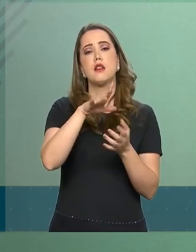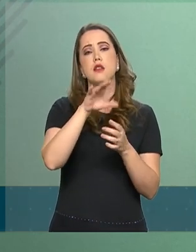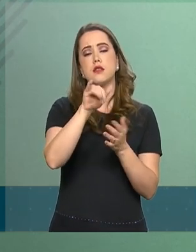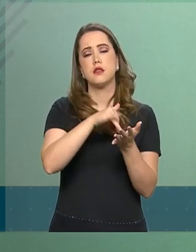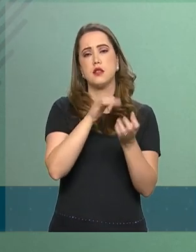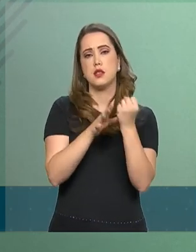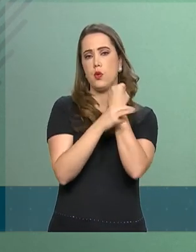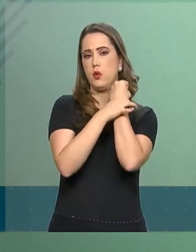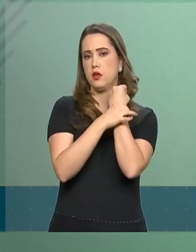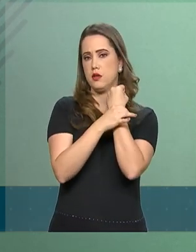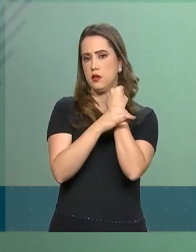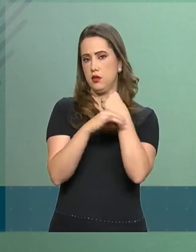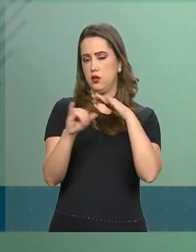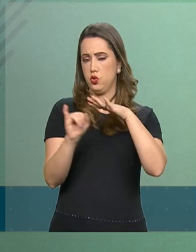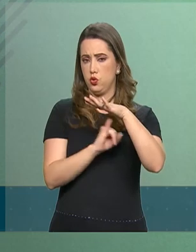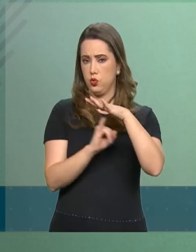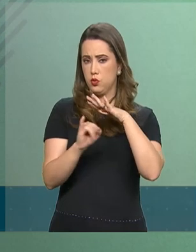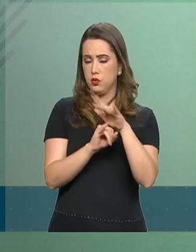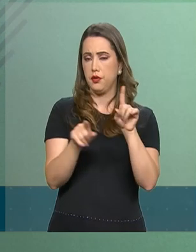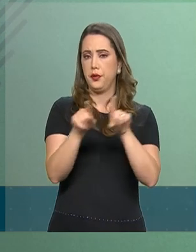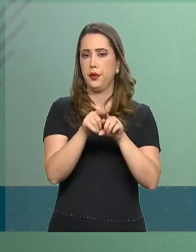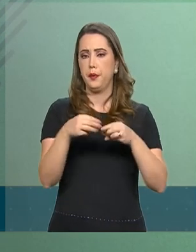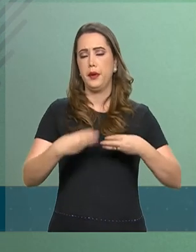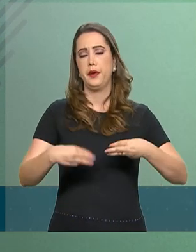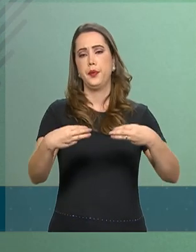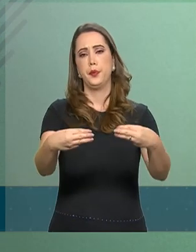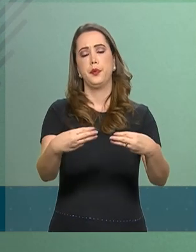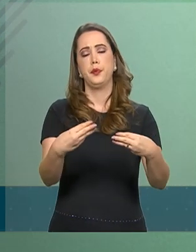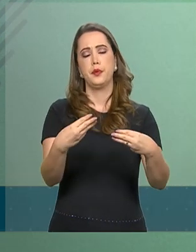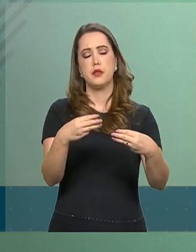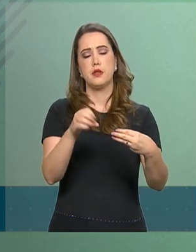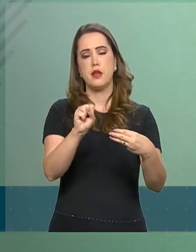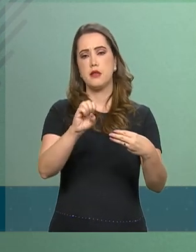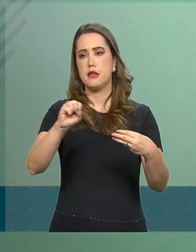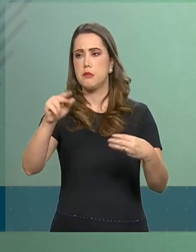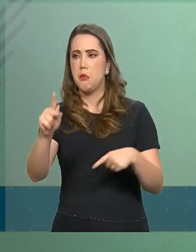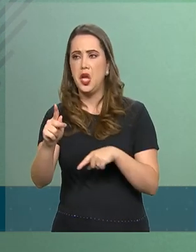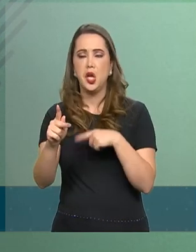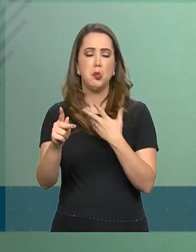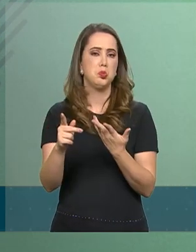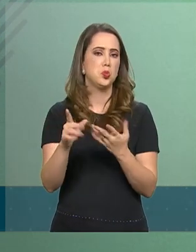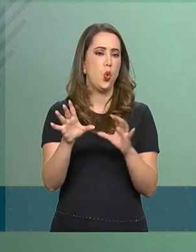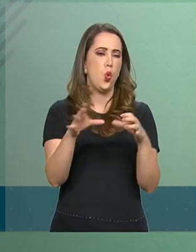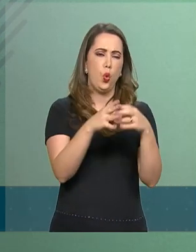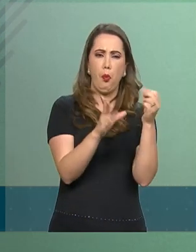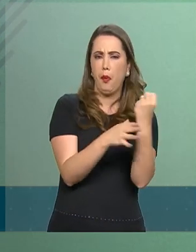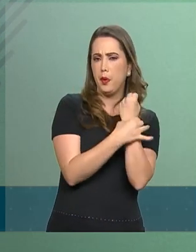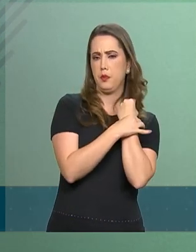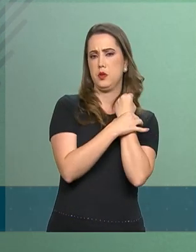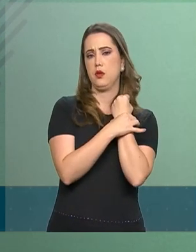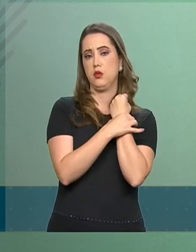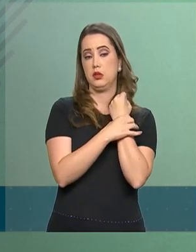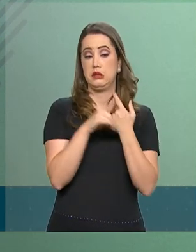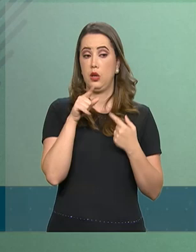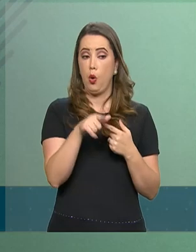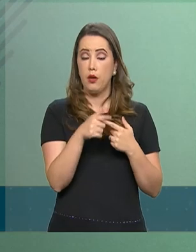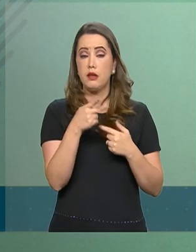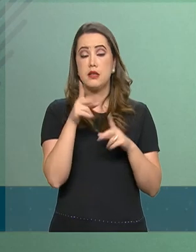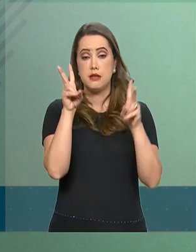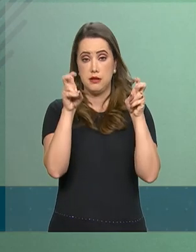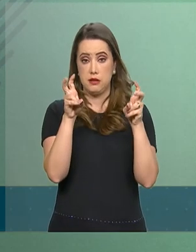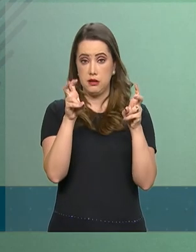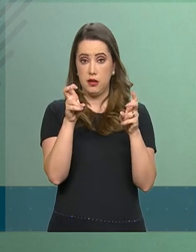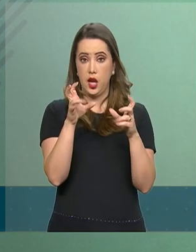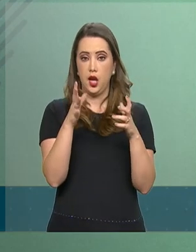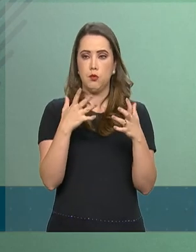ministério da justiça e segurança pública então nesse contexto de integração de sinergia o governo sim vem